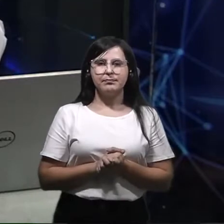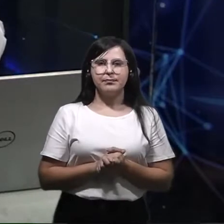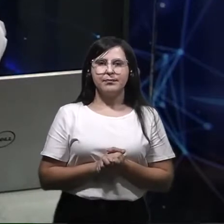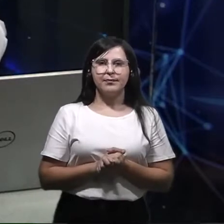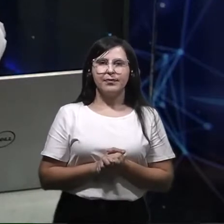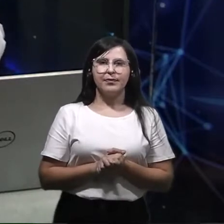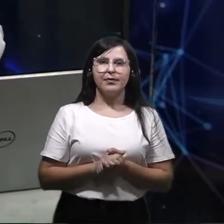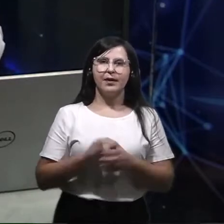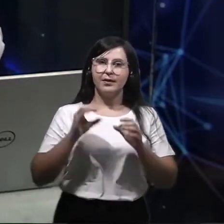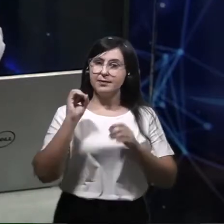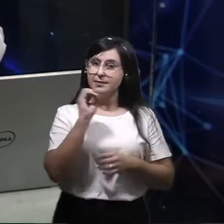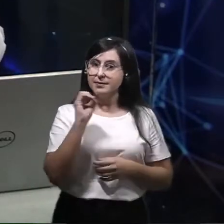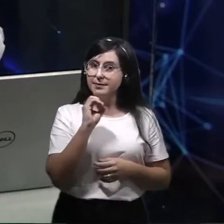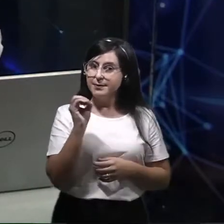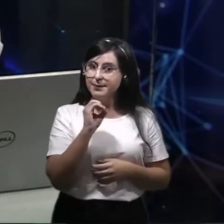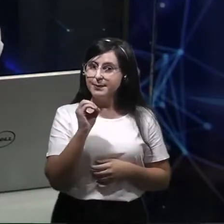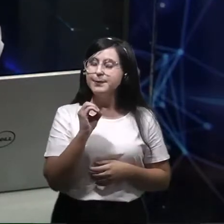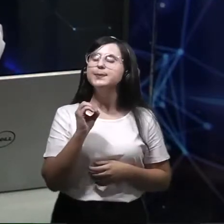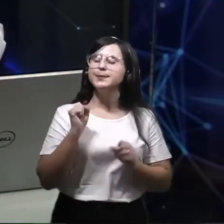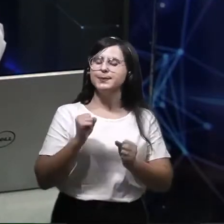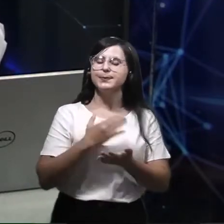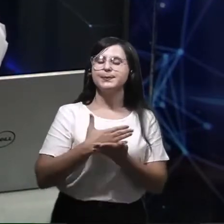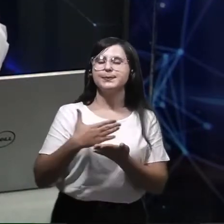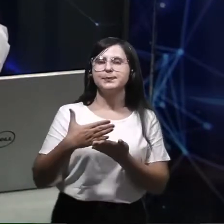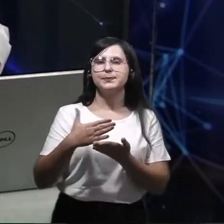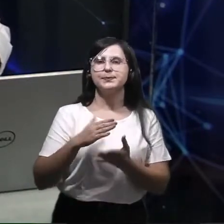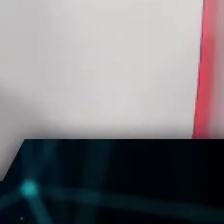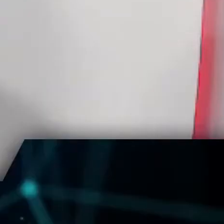só zerar ali, candidato, só um instantezinho. Pronto, agora sim.